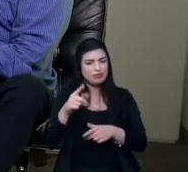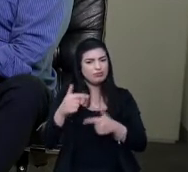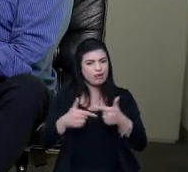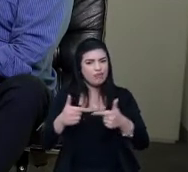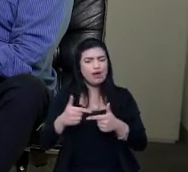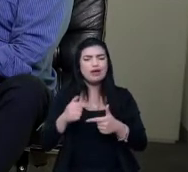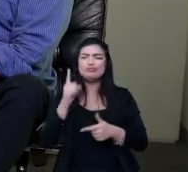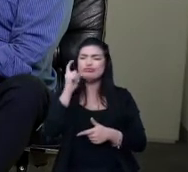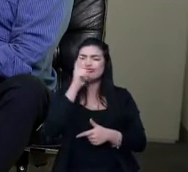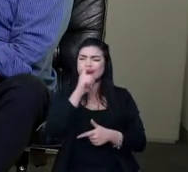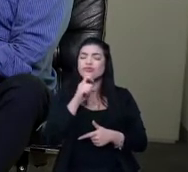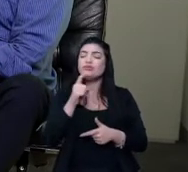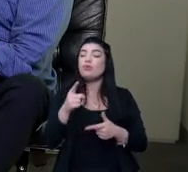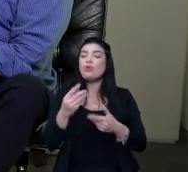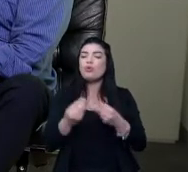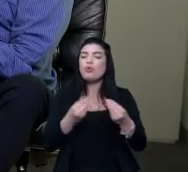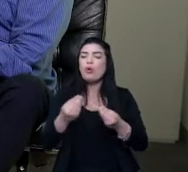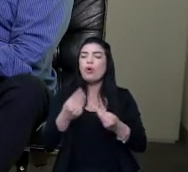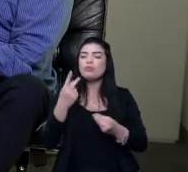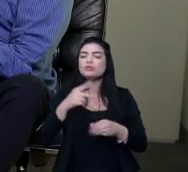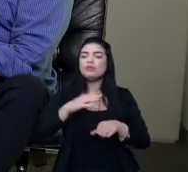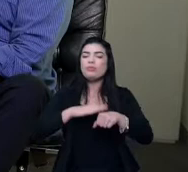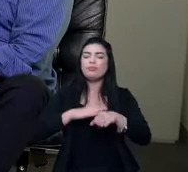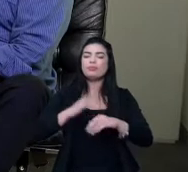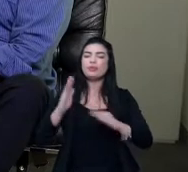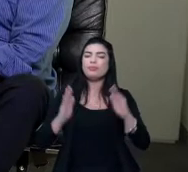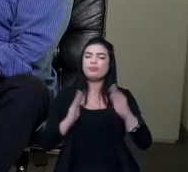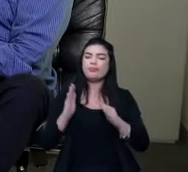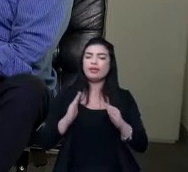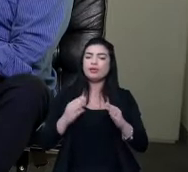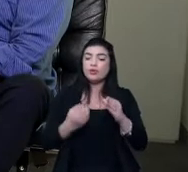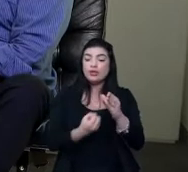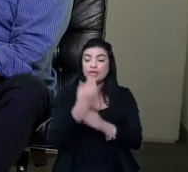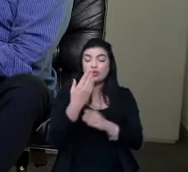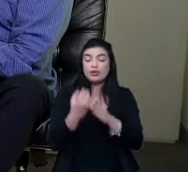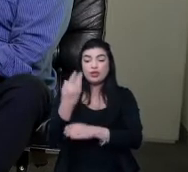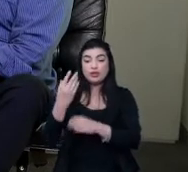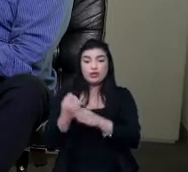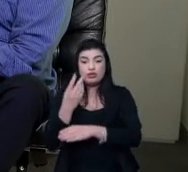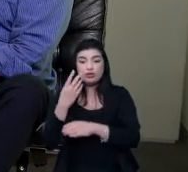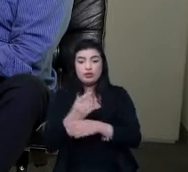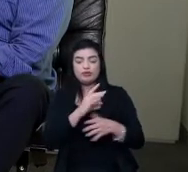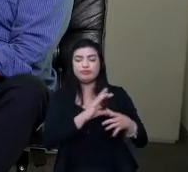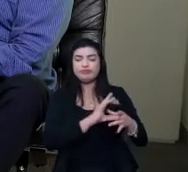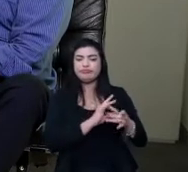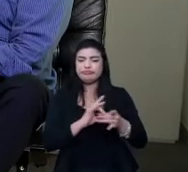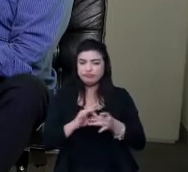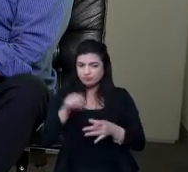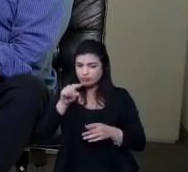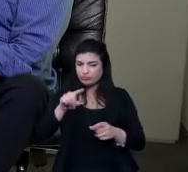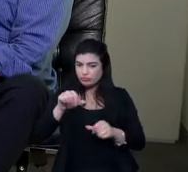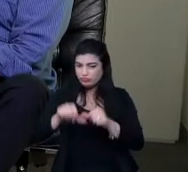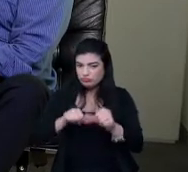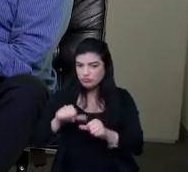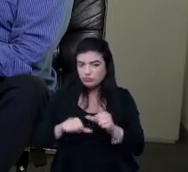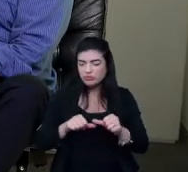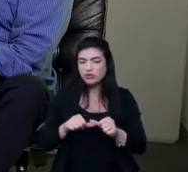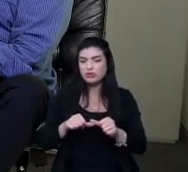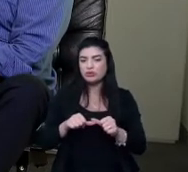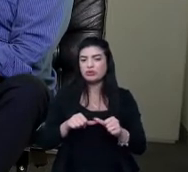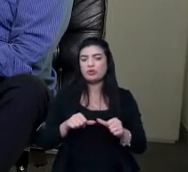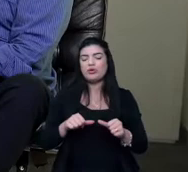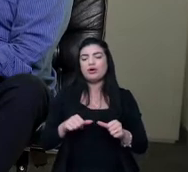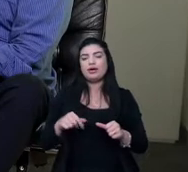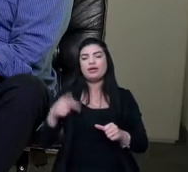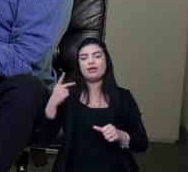foi, né, viver esse momento, a sua produção nesse contexto? Houve uma mudança tanto no meio